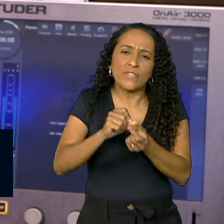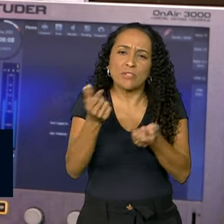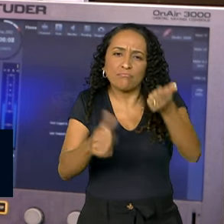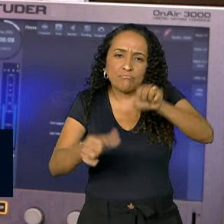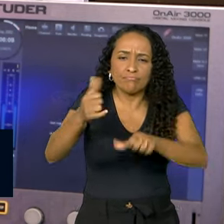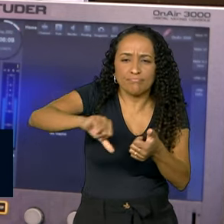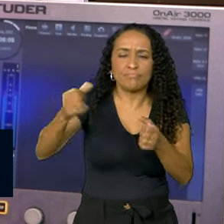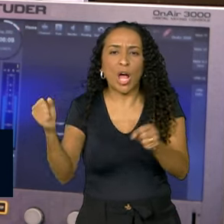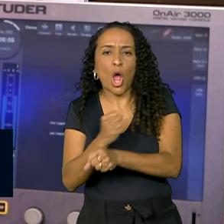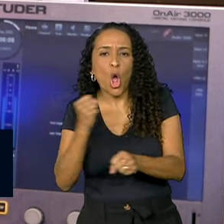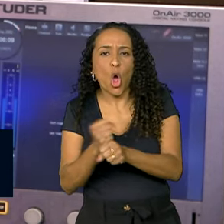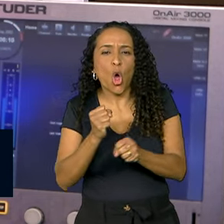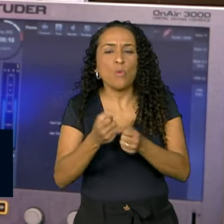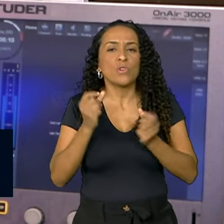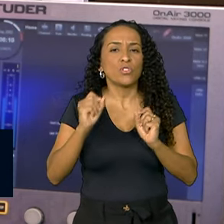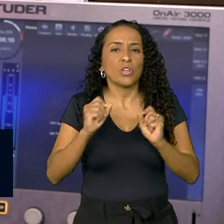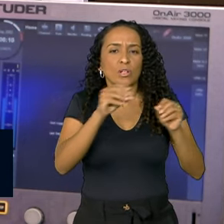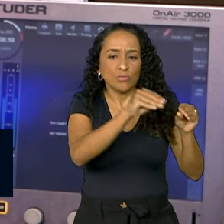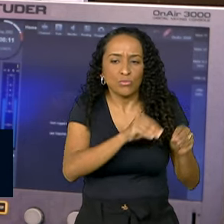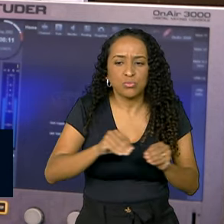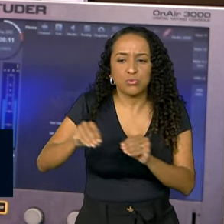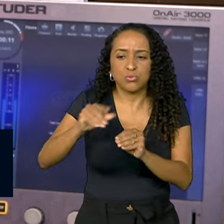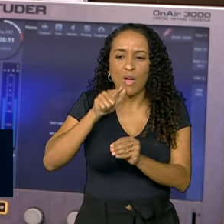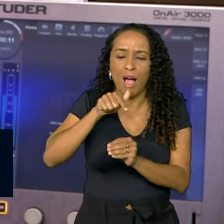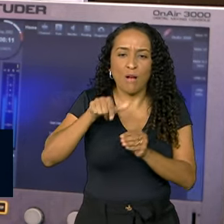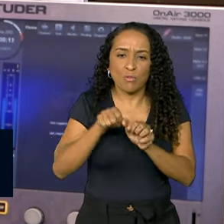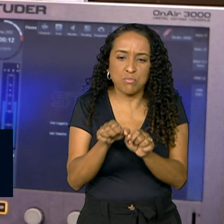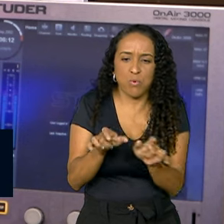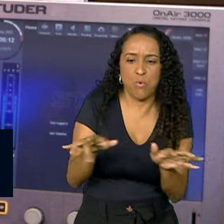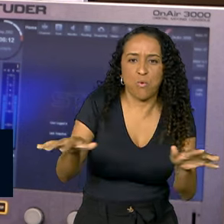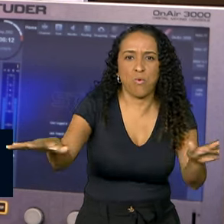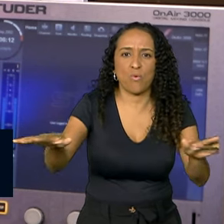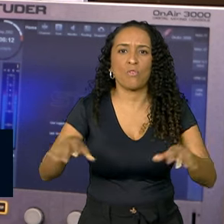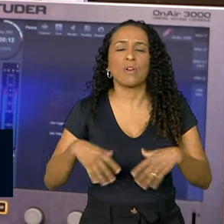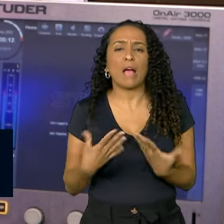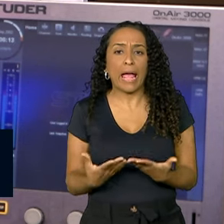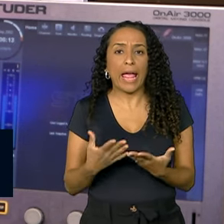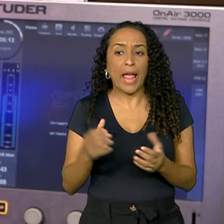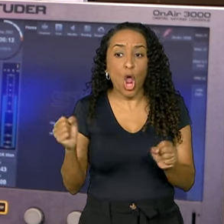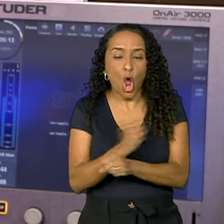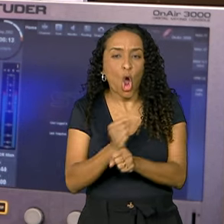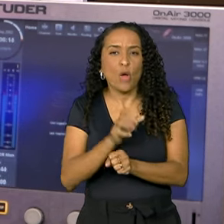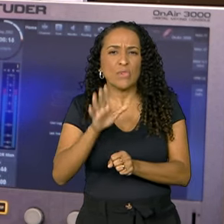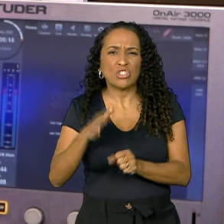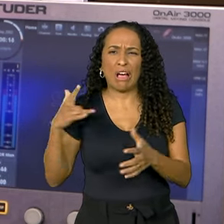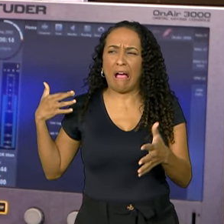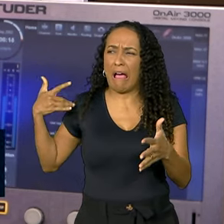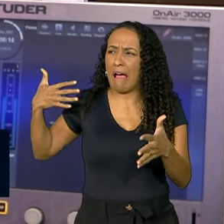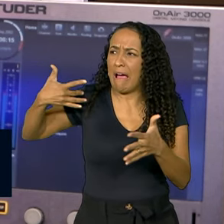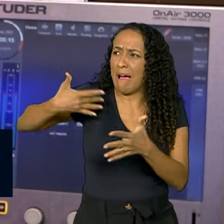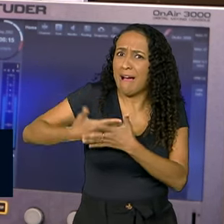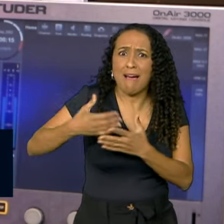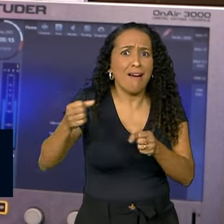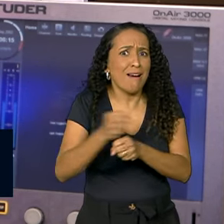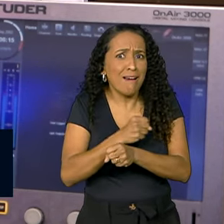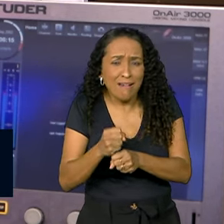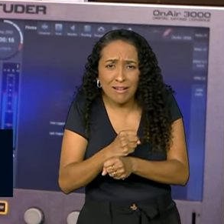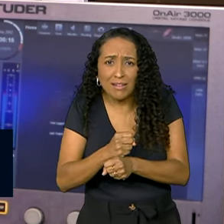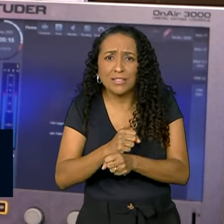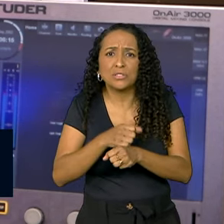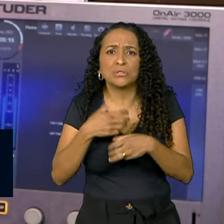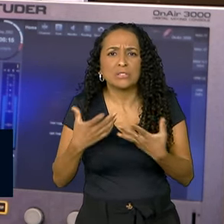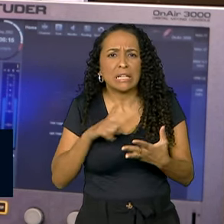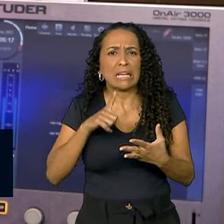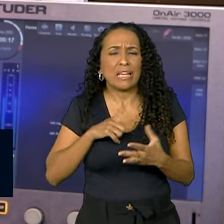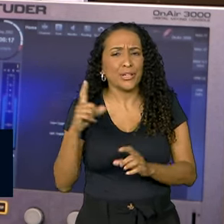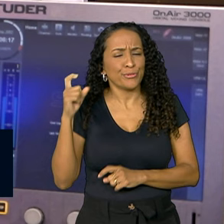obras de de transposição aí do Rio São Francisco porque são obras que já estão em curso há muitos anos e há